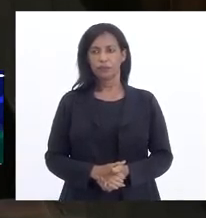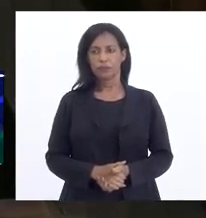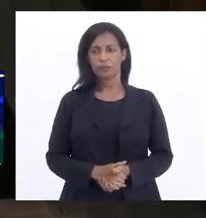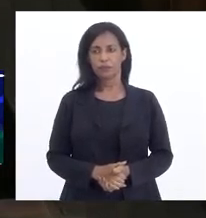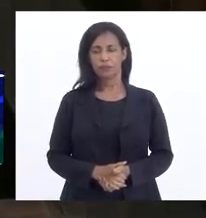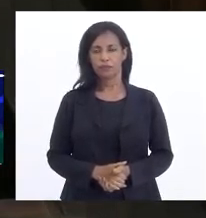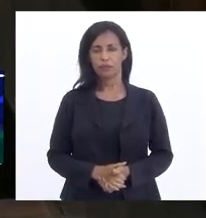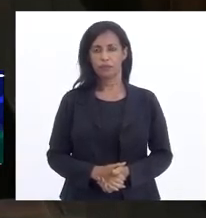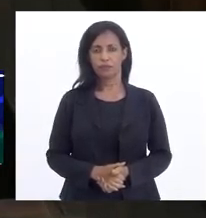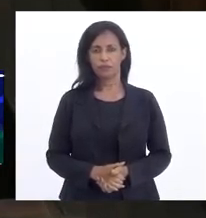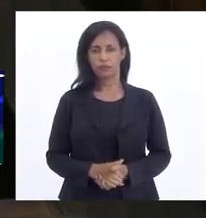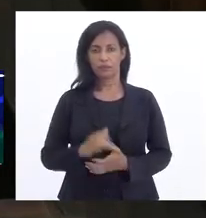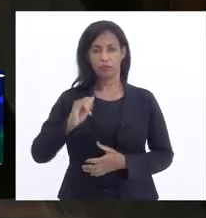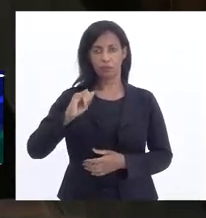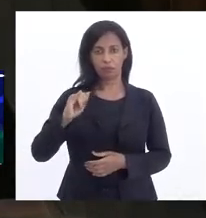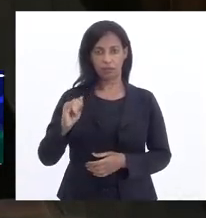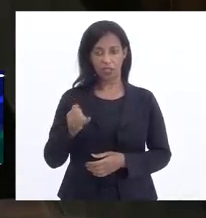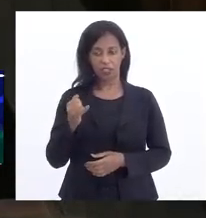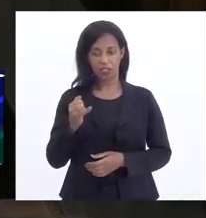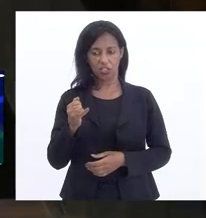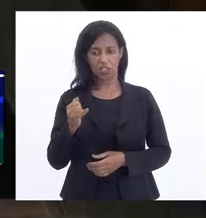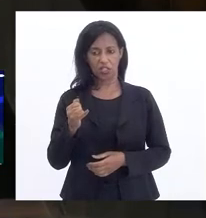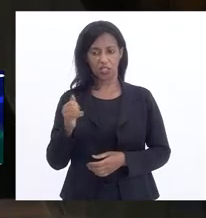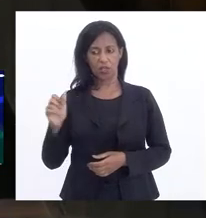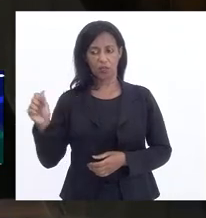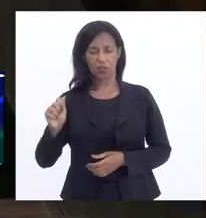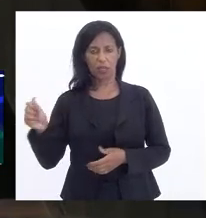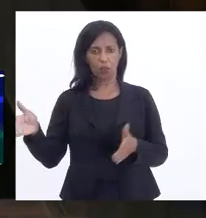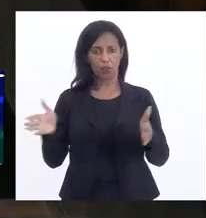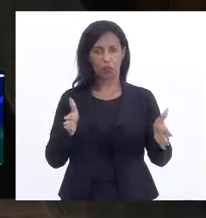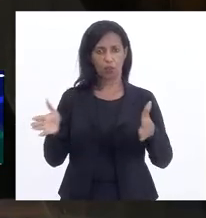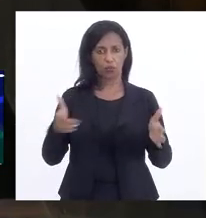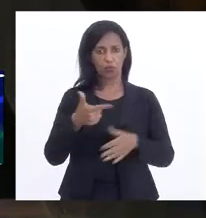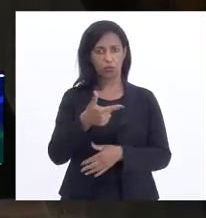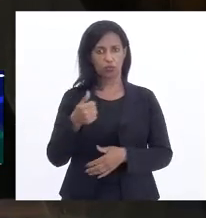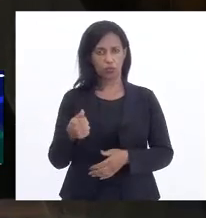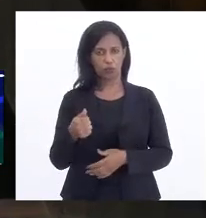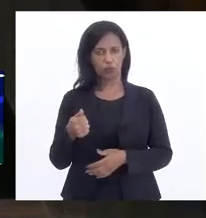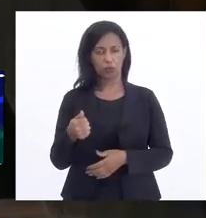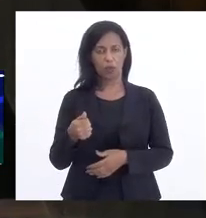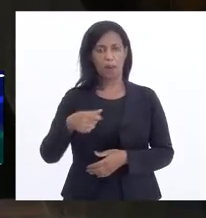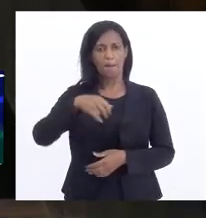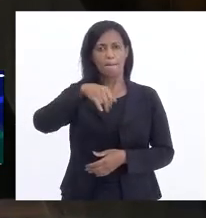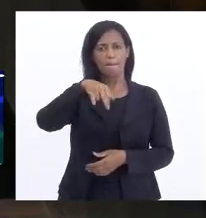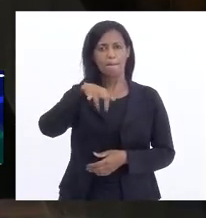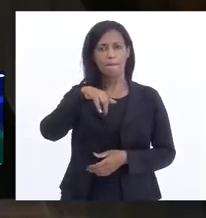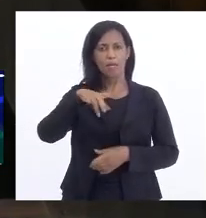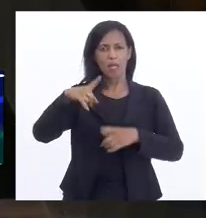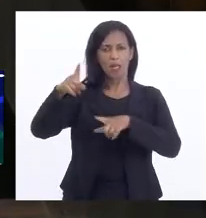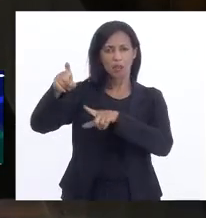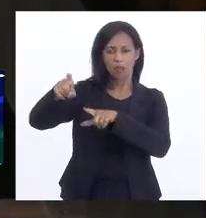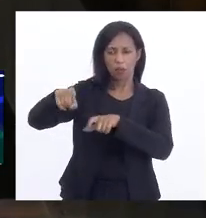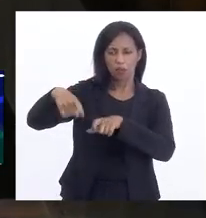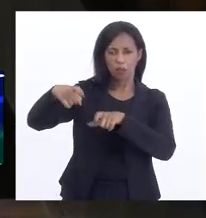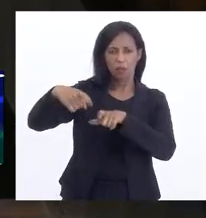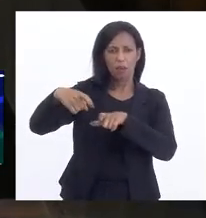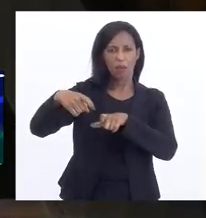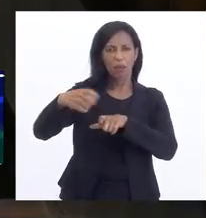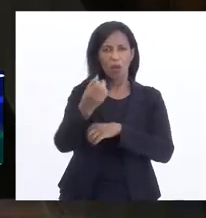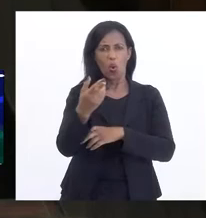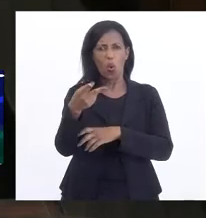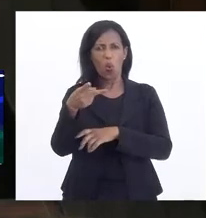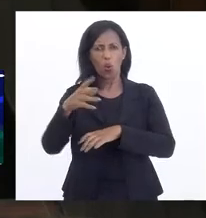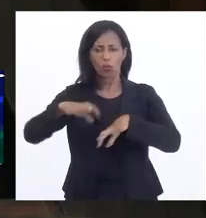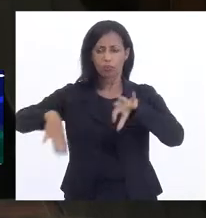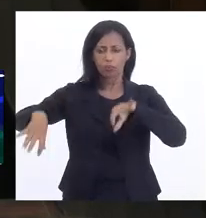Entre janeiro e agosto de 2021, a mineração desmatou mais de 100